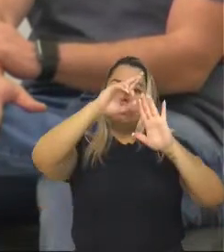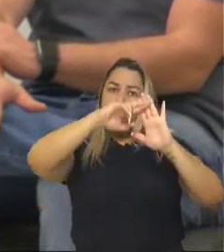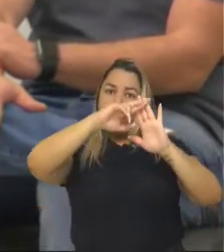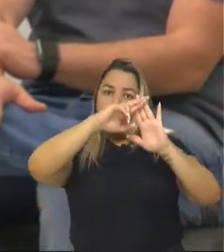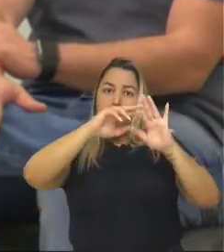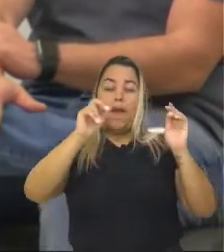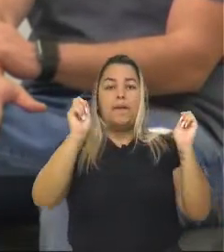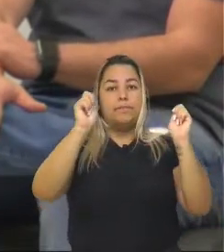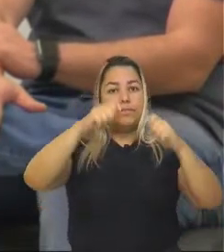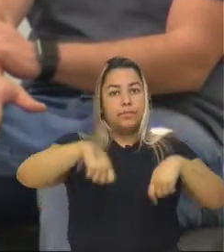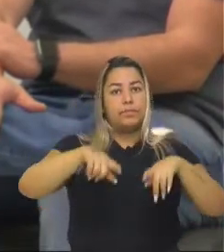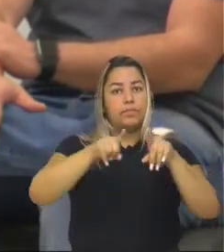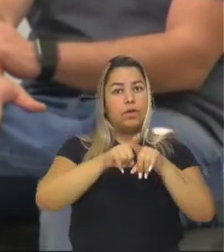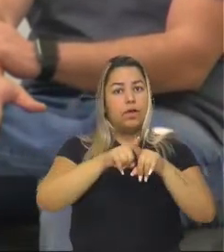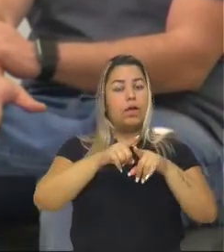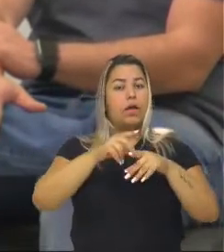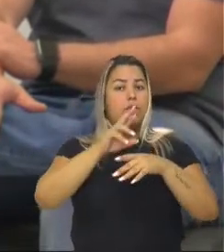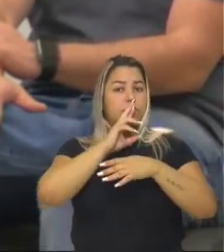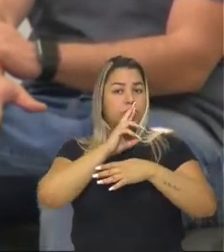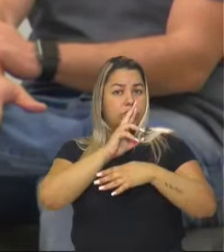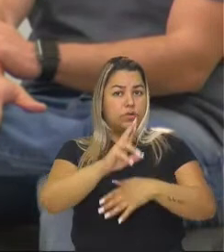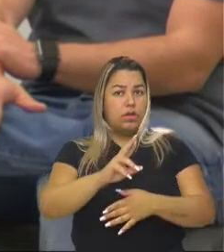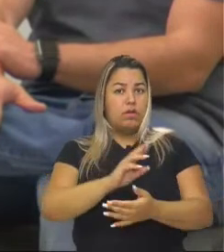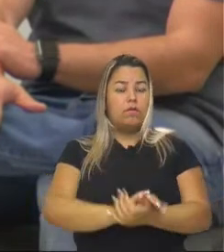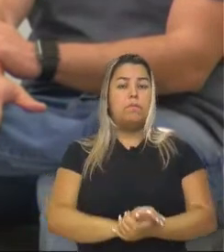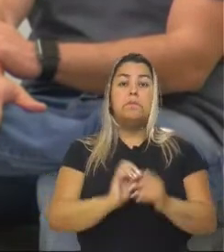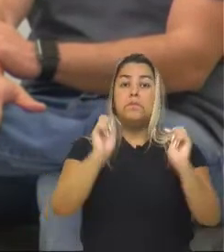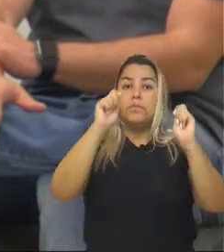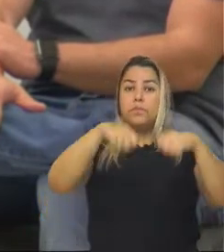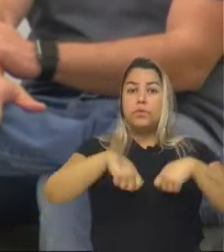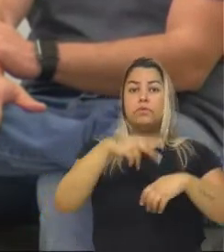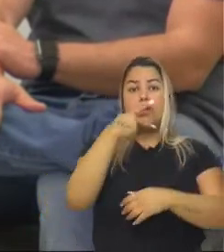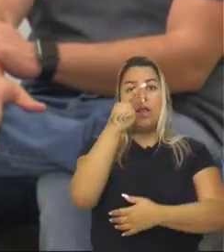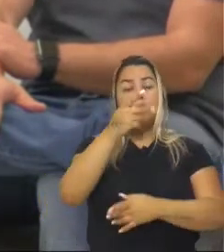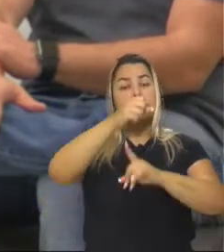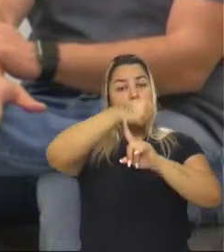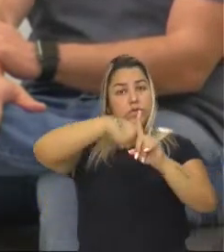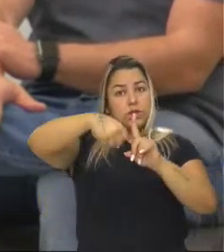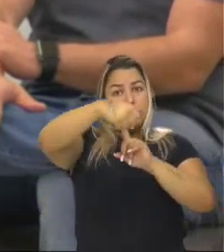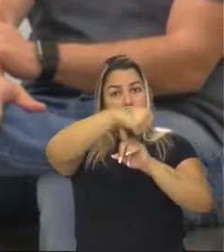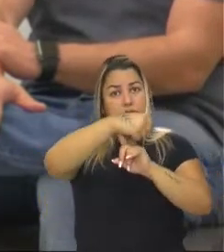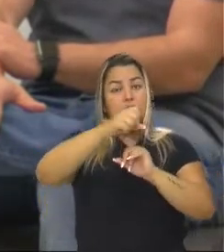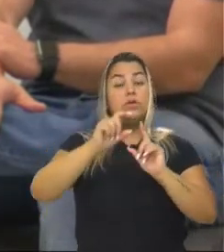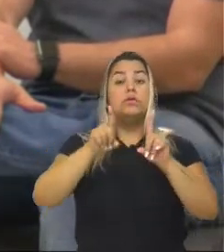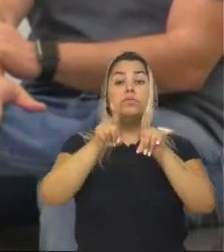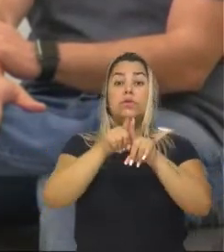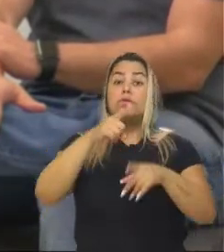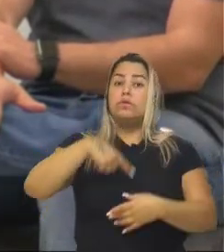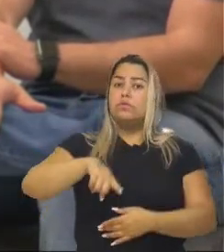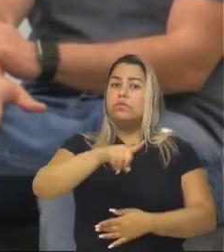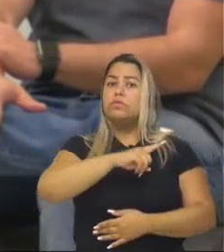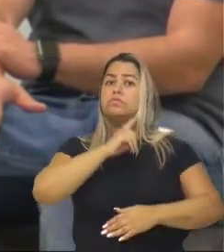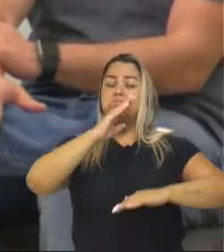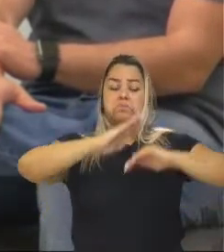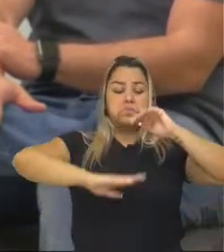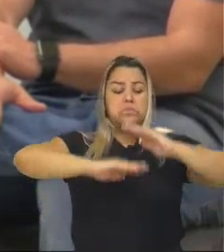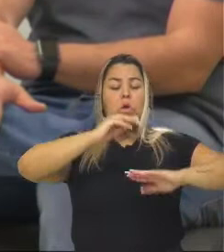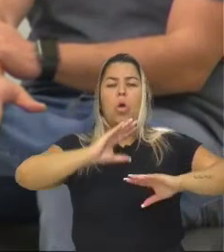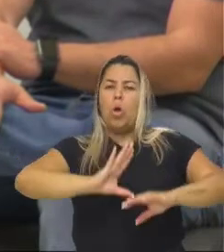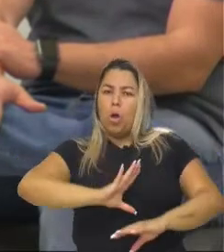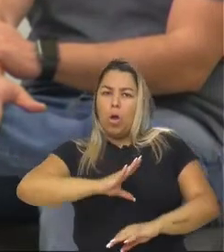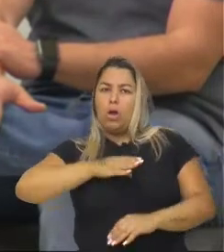Precisávamos responder à altura. Precisávamos dizer para a sociedade que nós somos uma profissão